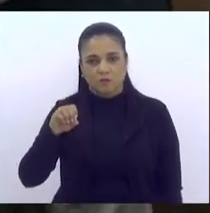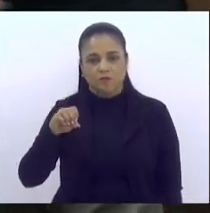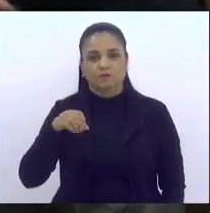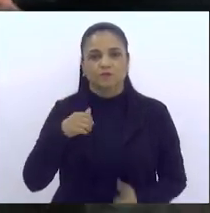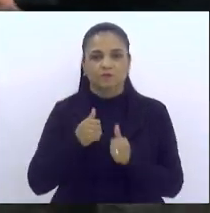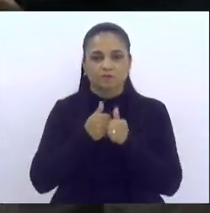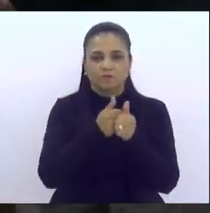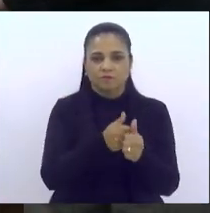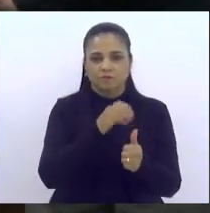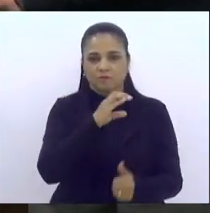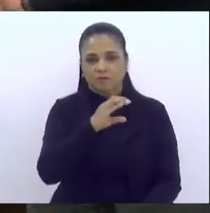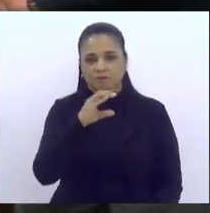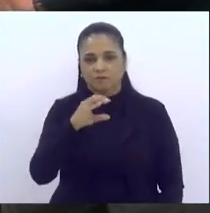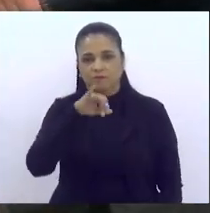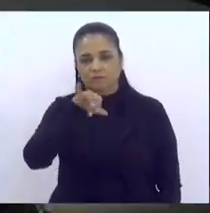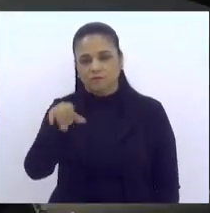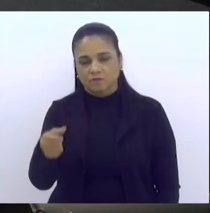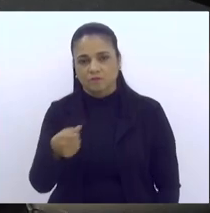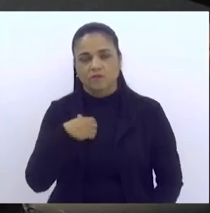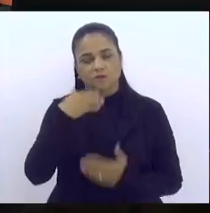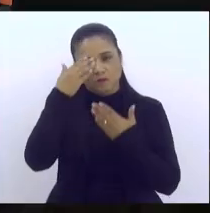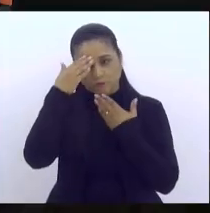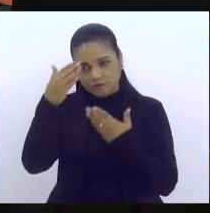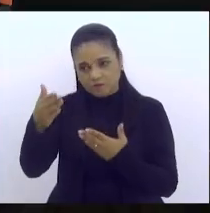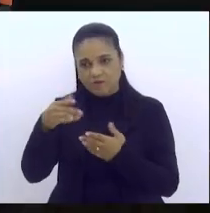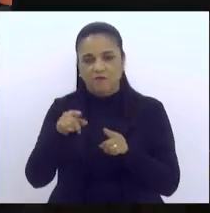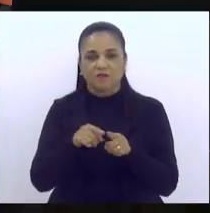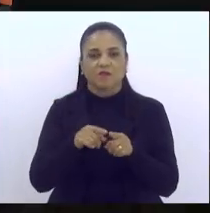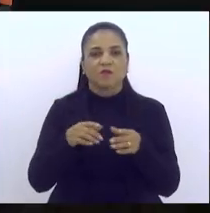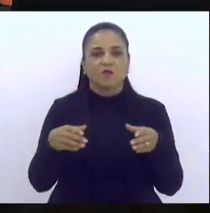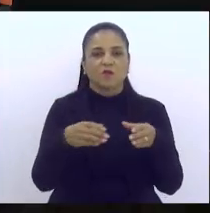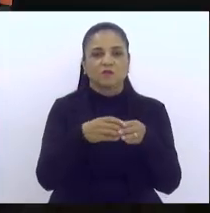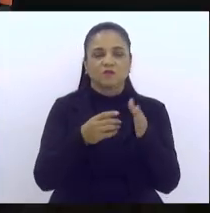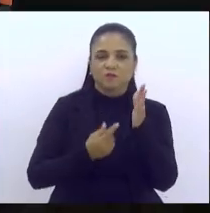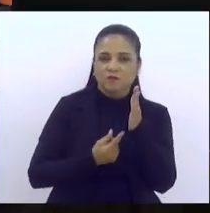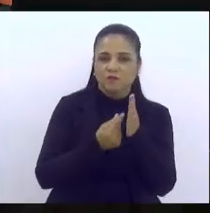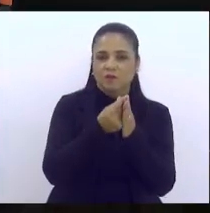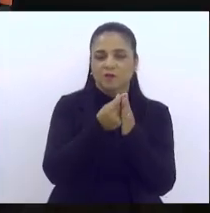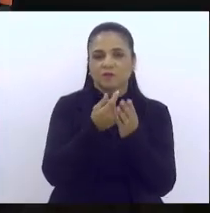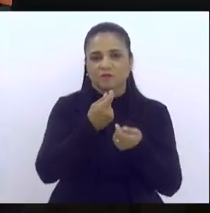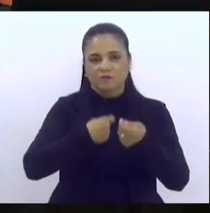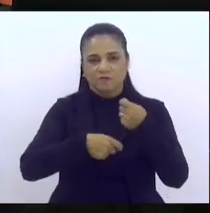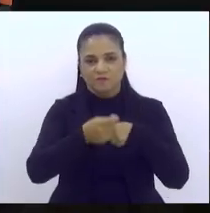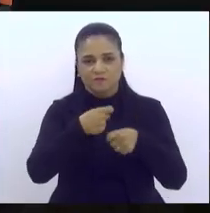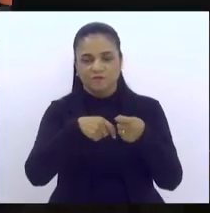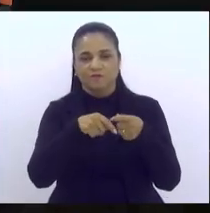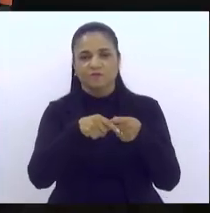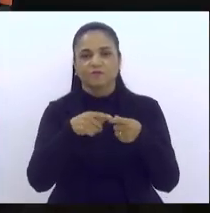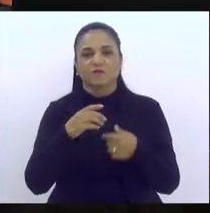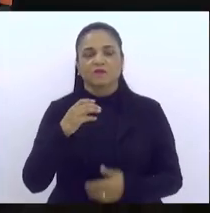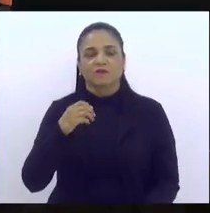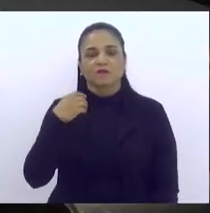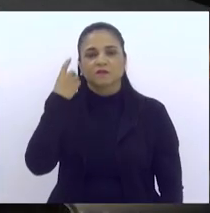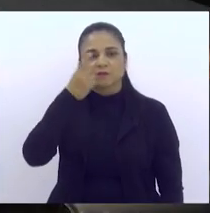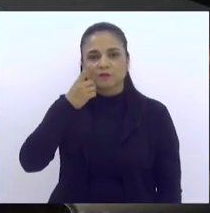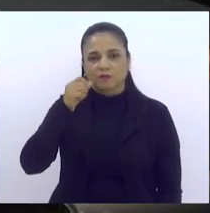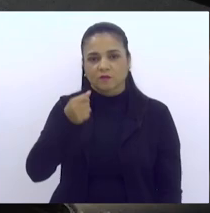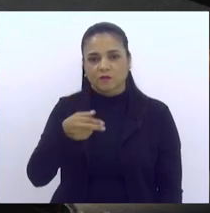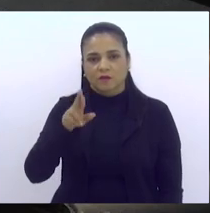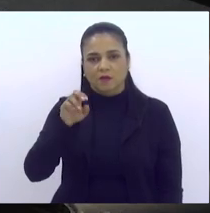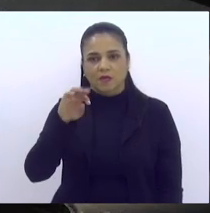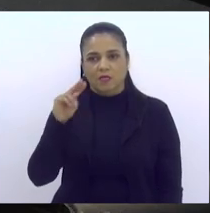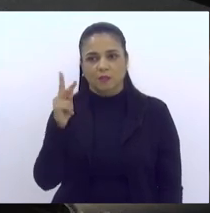Acompanho o parecer da CCJ, presidente. Muito obrigado. Pela Comissão de Orçamento e Finanças, deputado Arthur Monteiro.